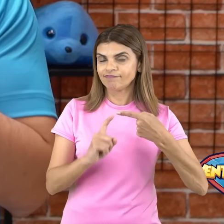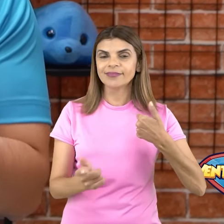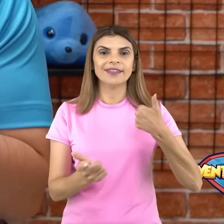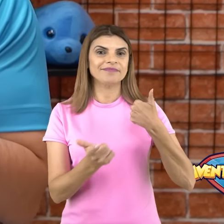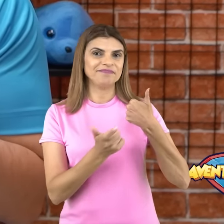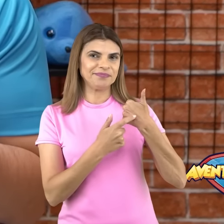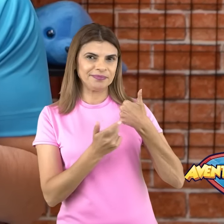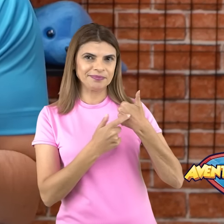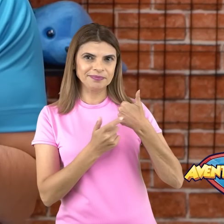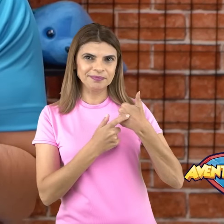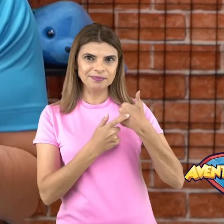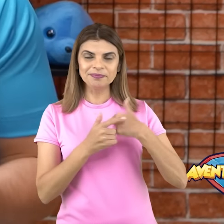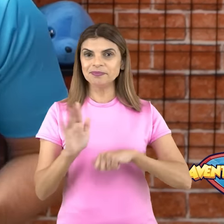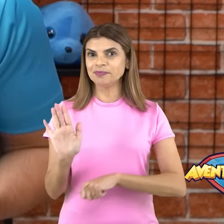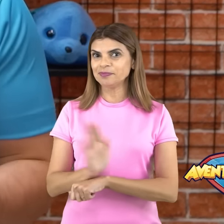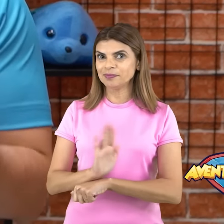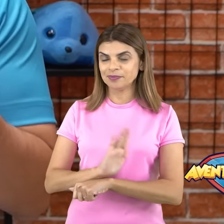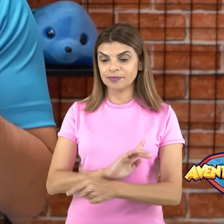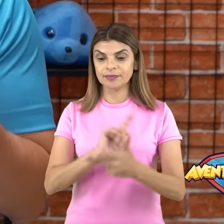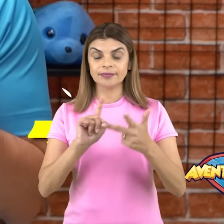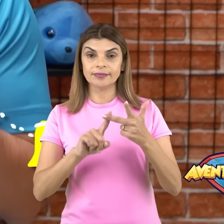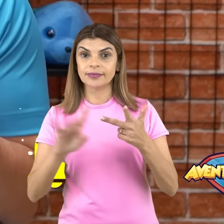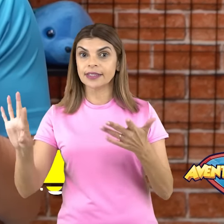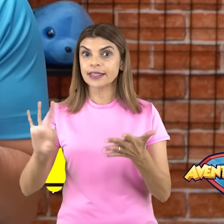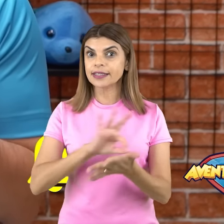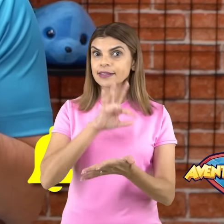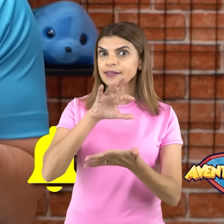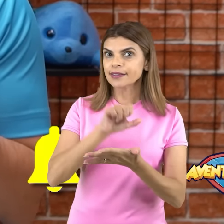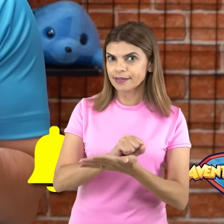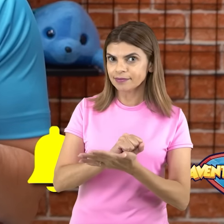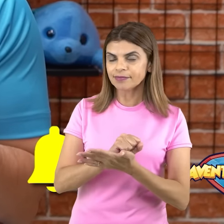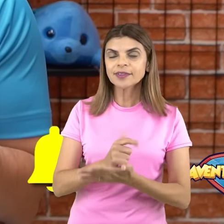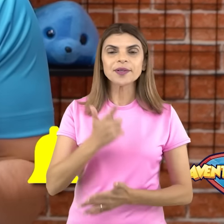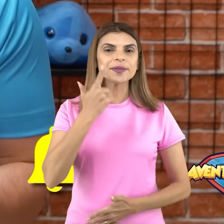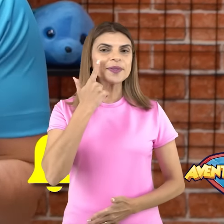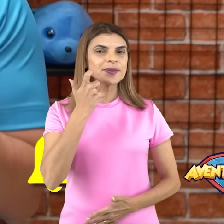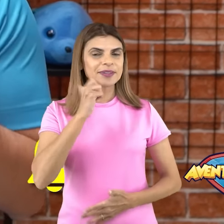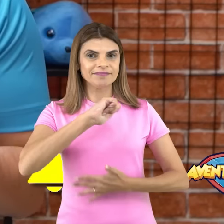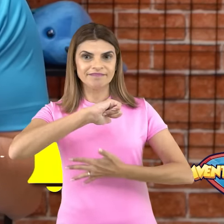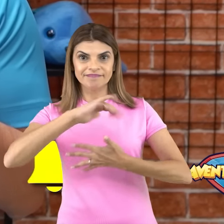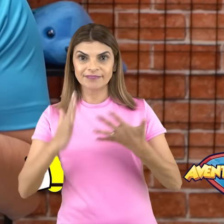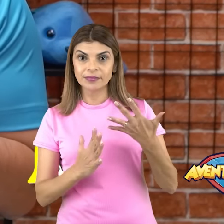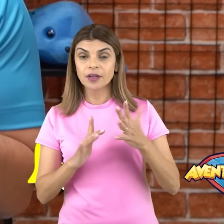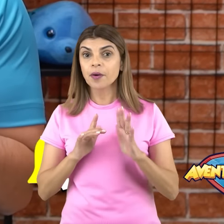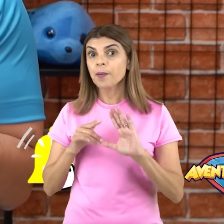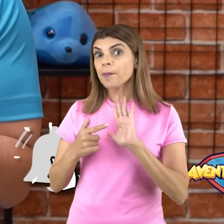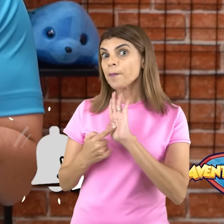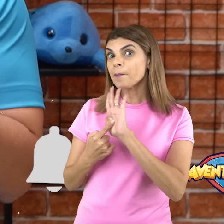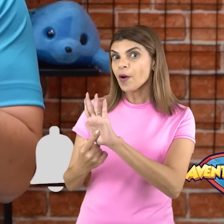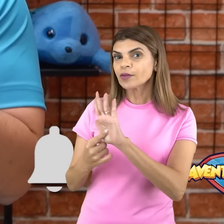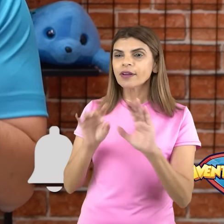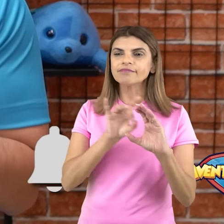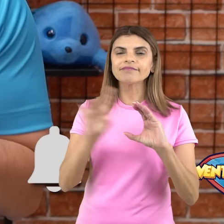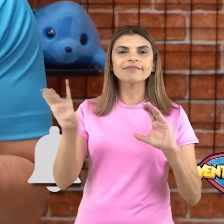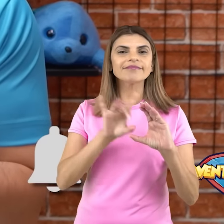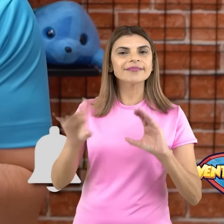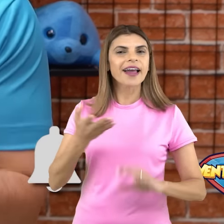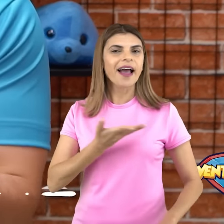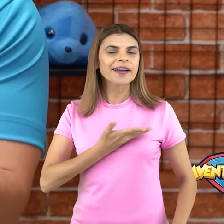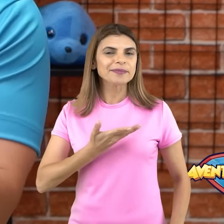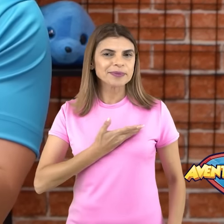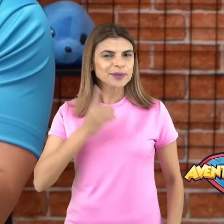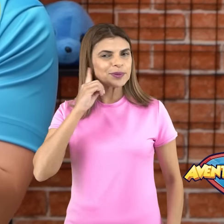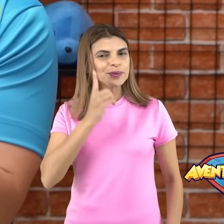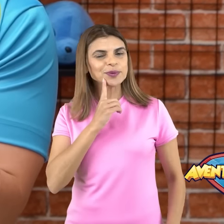um like no episódio de hoje, se inscrever aqui no canal da Lucas Toon e mostrar o canal da Lucas Toon para os seus